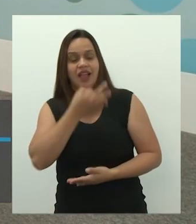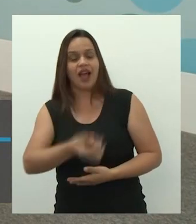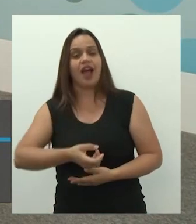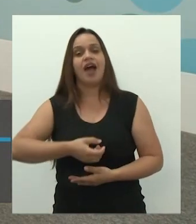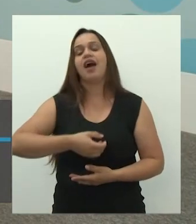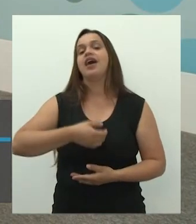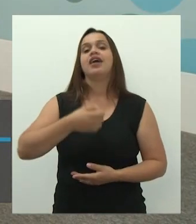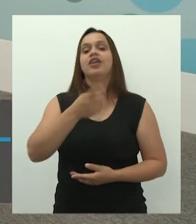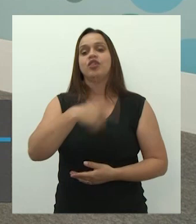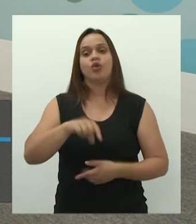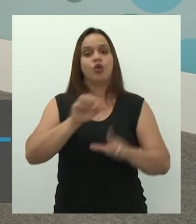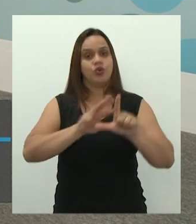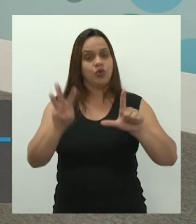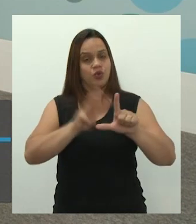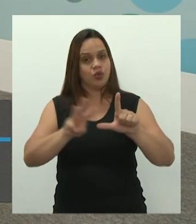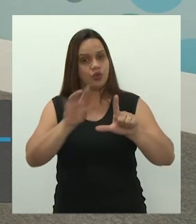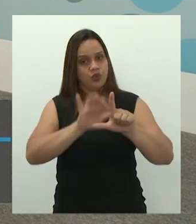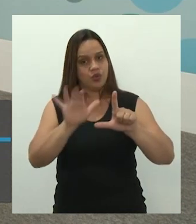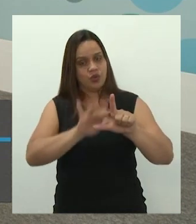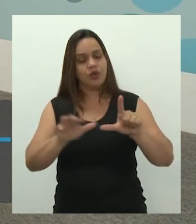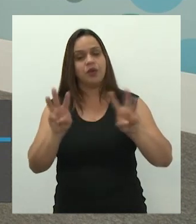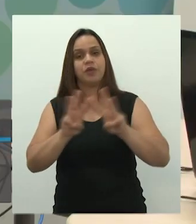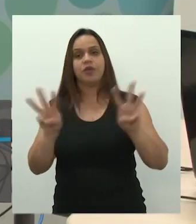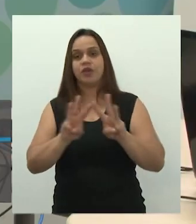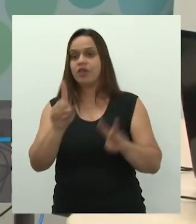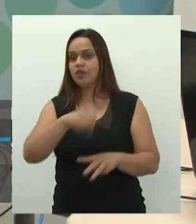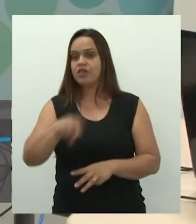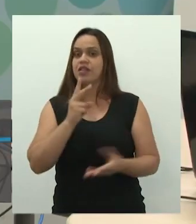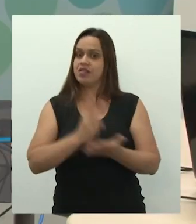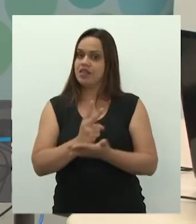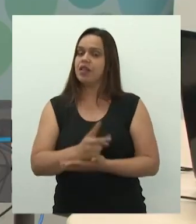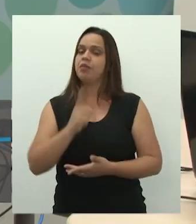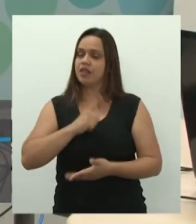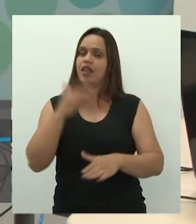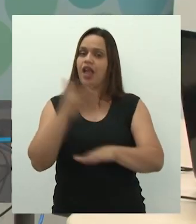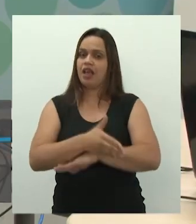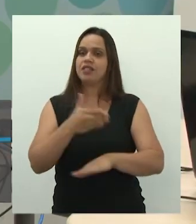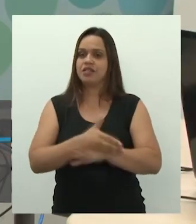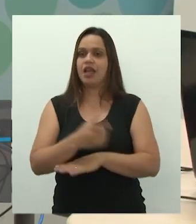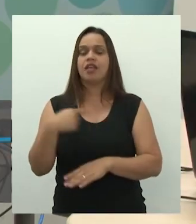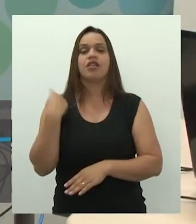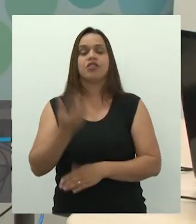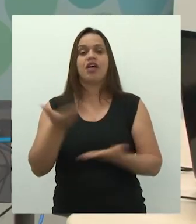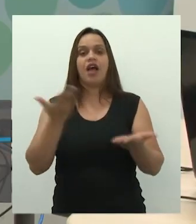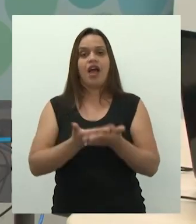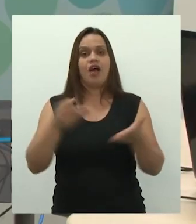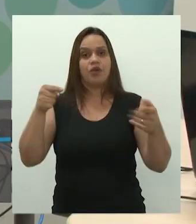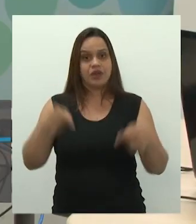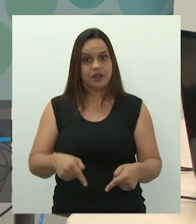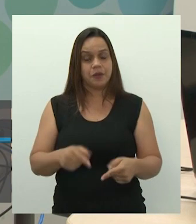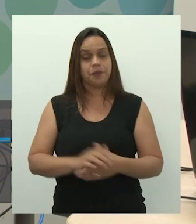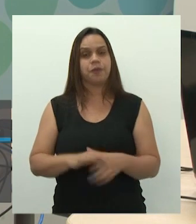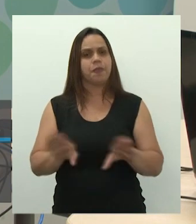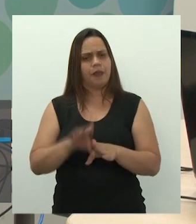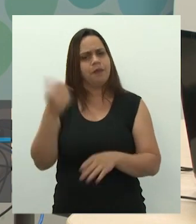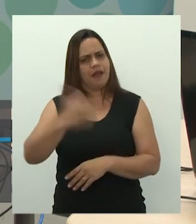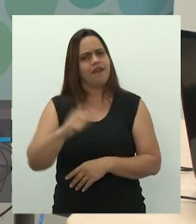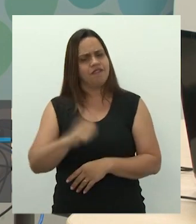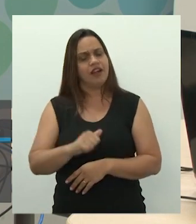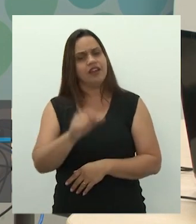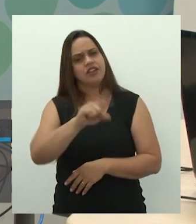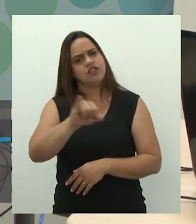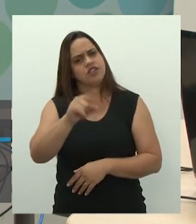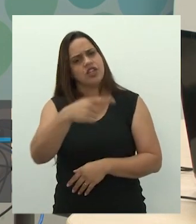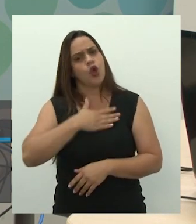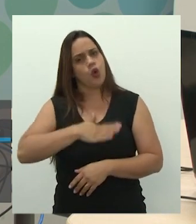no link da avaliação que vocês sempre têm acesso aí nas nossas aulas no Centro de Mídias e avaliem dizendo se